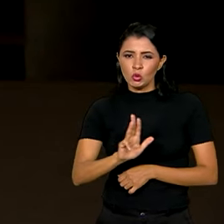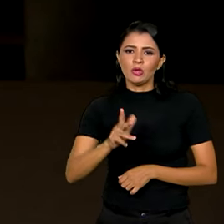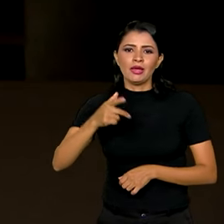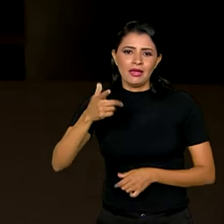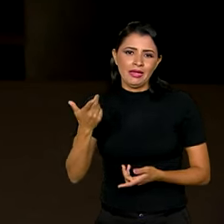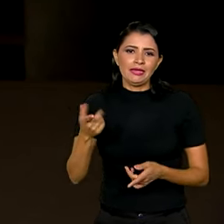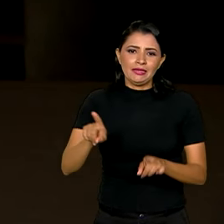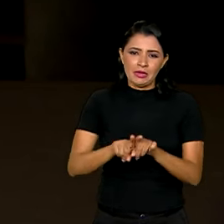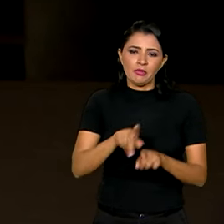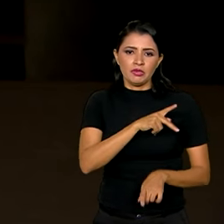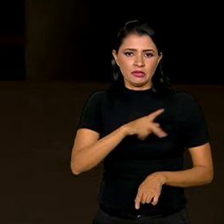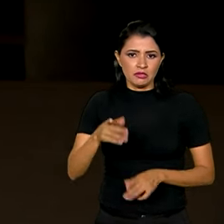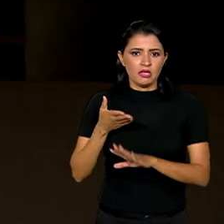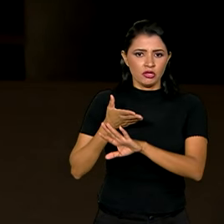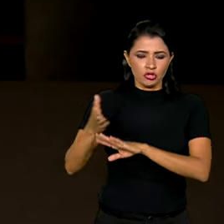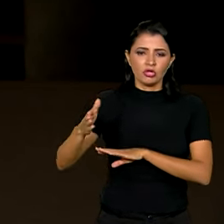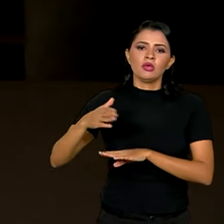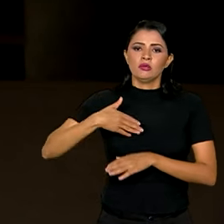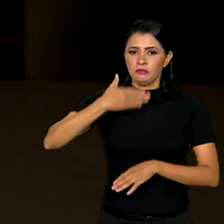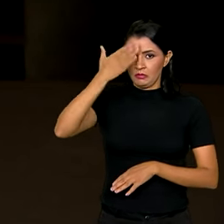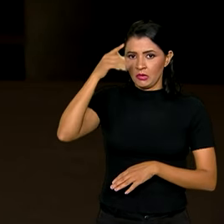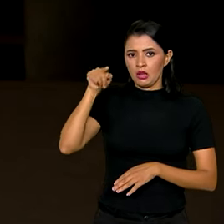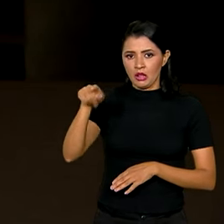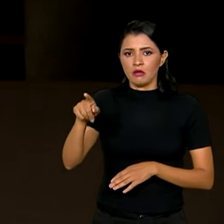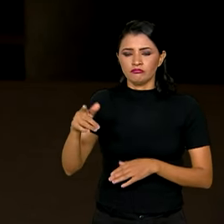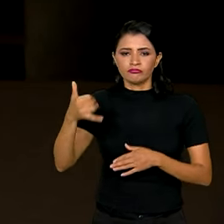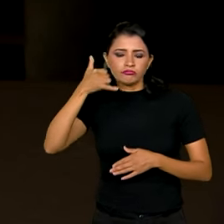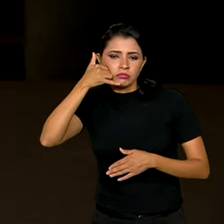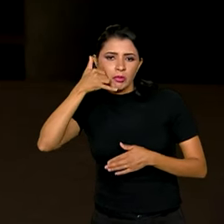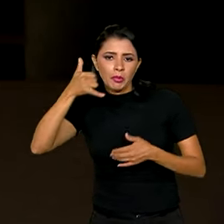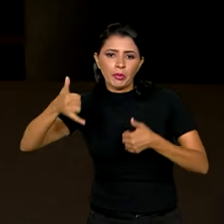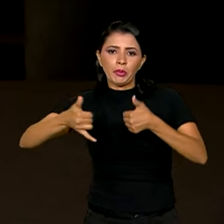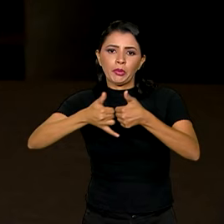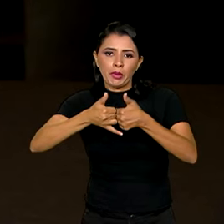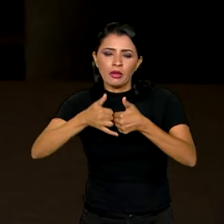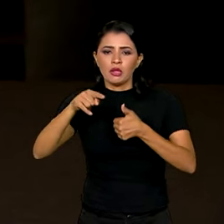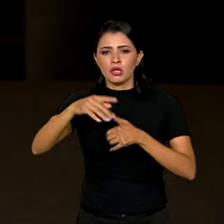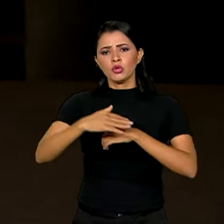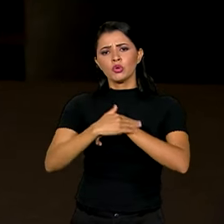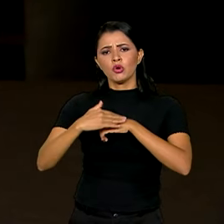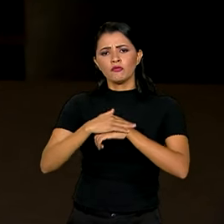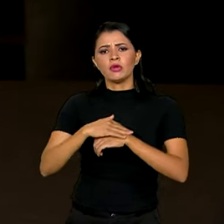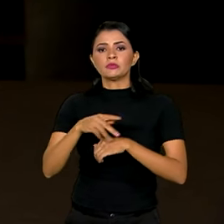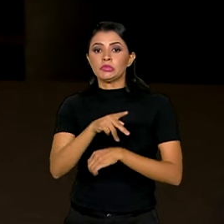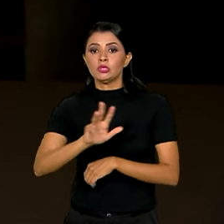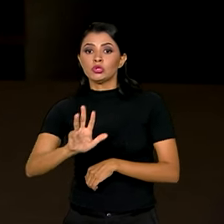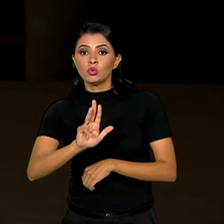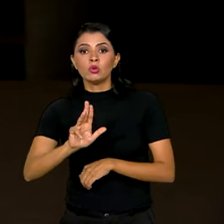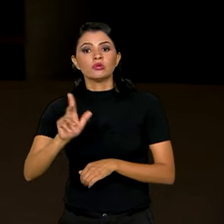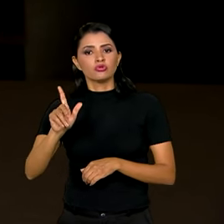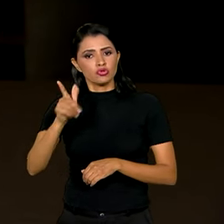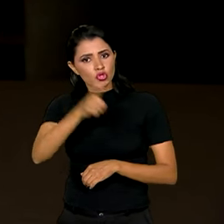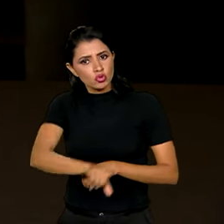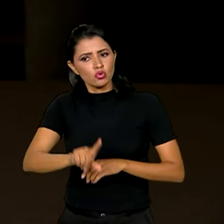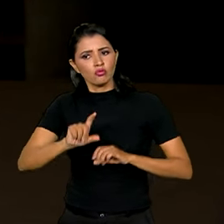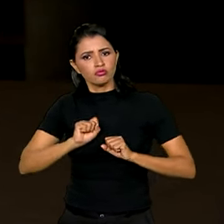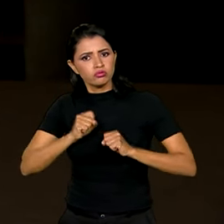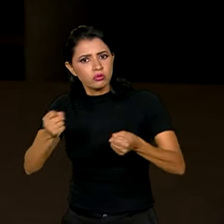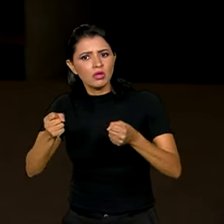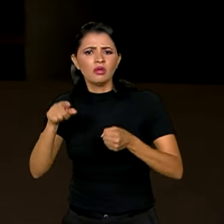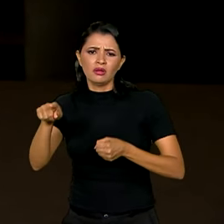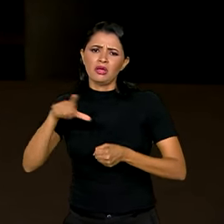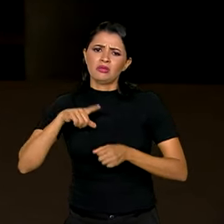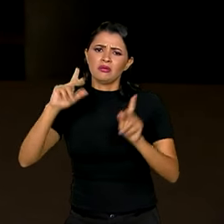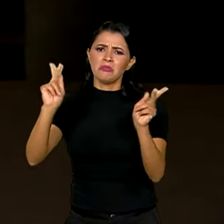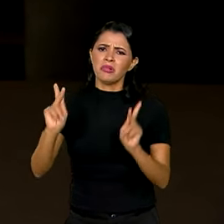presidente dos Emirados Árabes, Mohammed bin Zayed. Na conversa, Lula voltou a defender a paz na região.